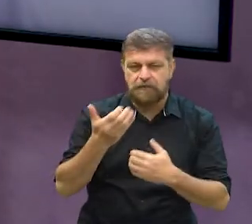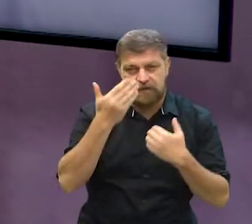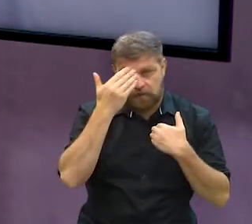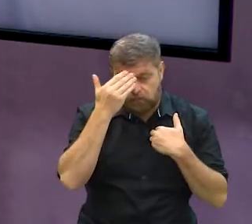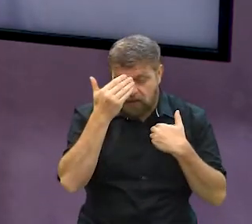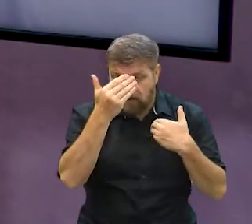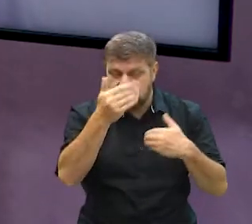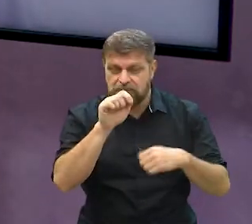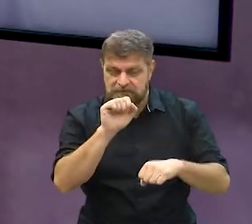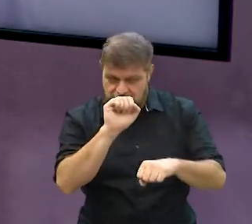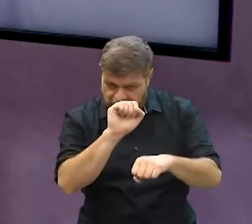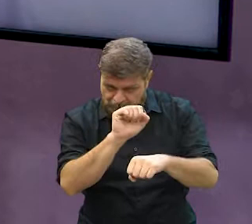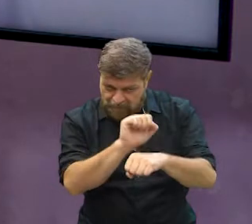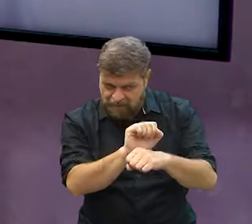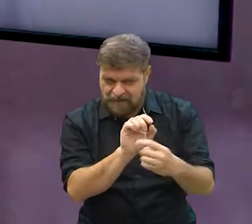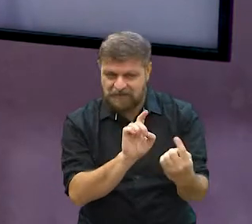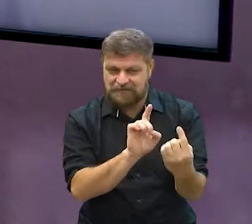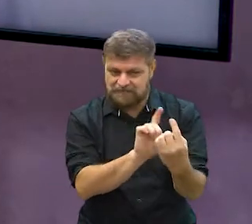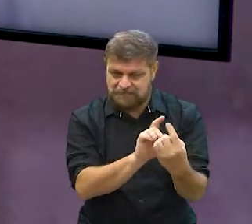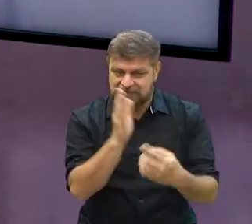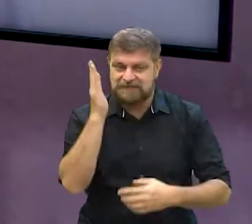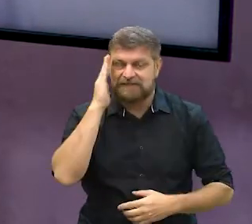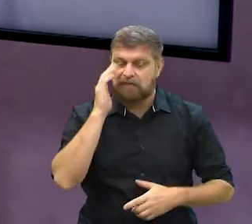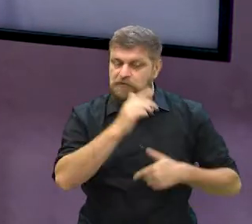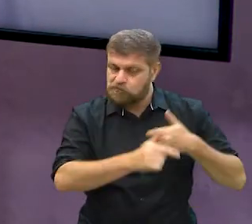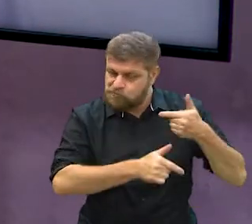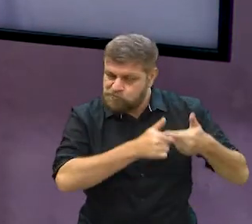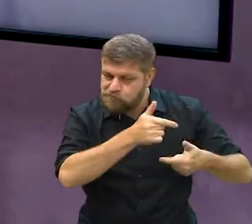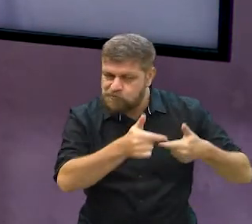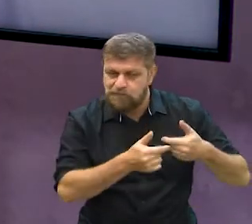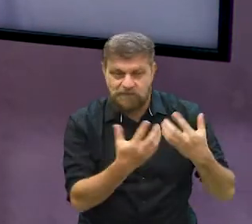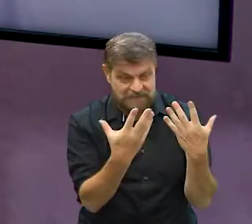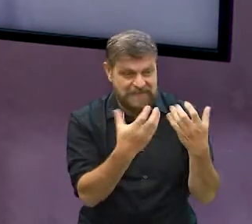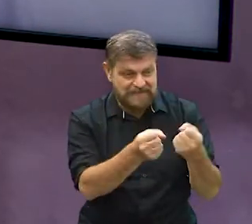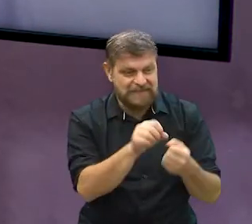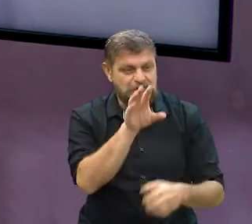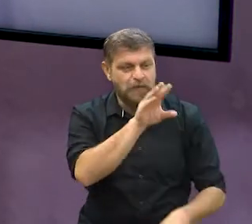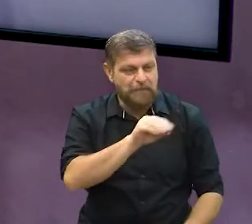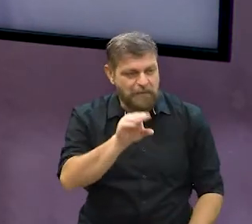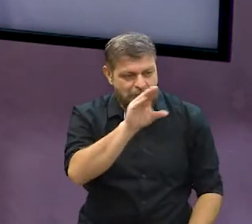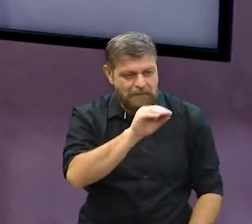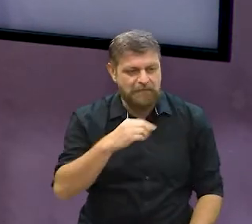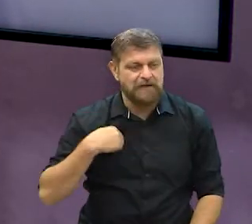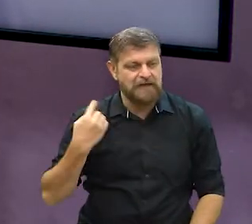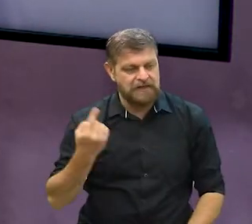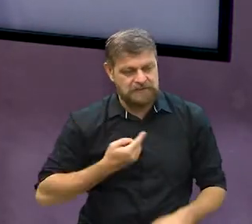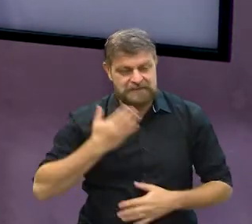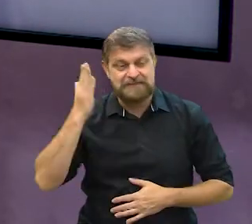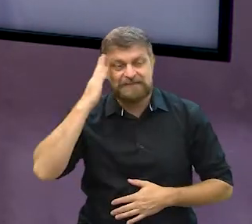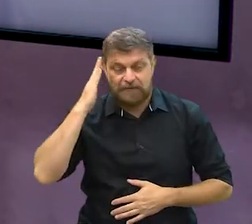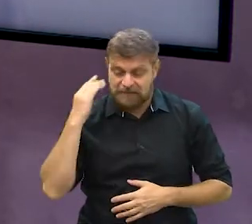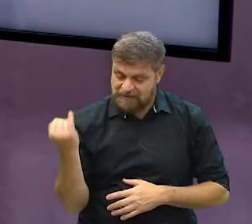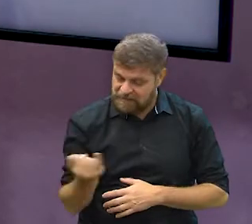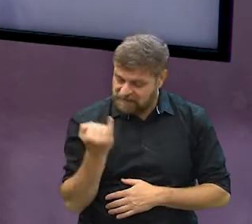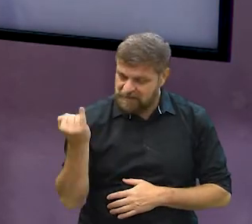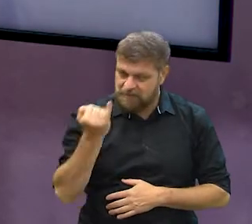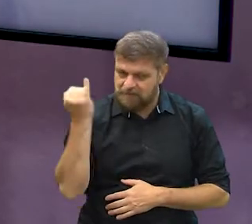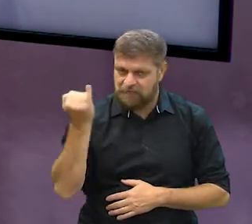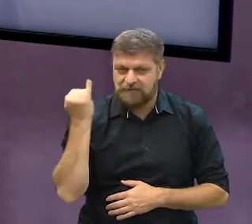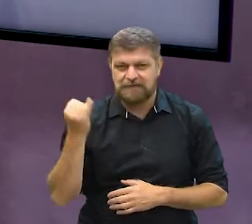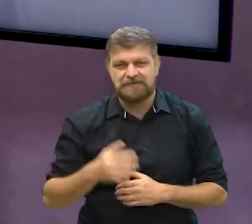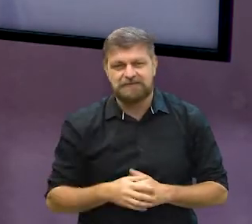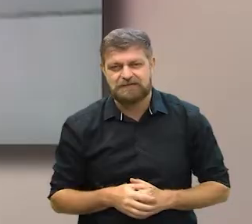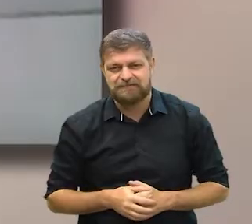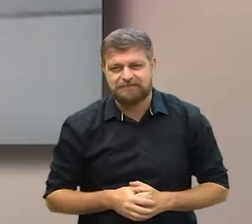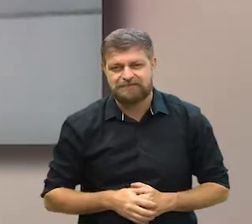agradecer aqui por você parar seus atendimentos, a gente sabe que é corrido, e aceitar falar sobre esse assunto aqui no programa, que a gente sabe que é bastante importante,